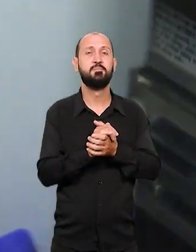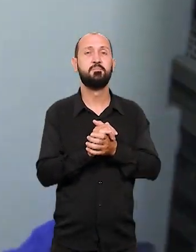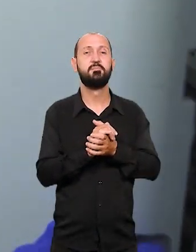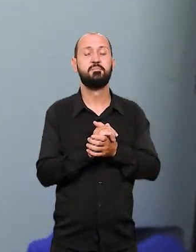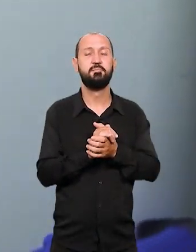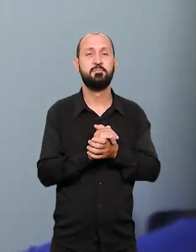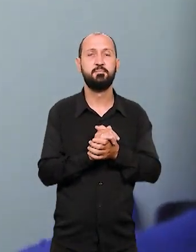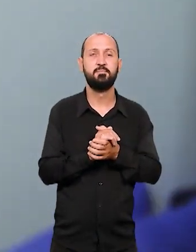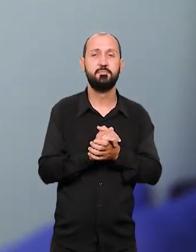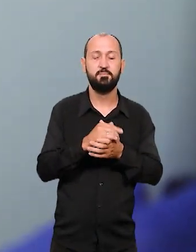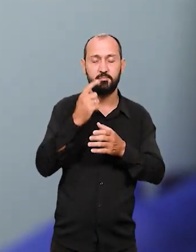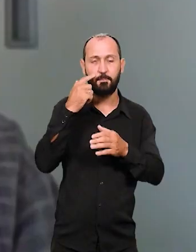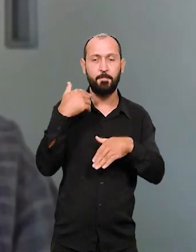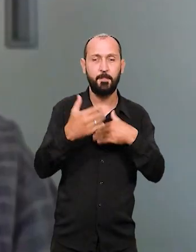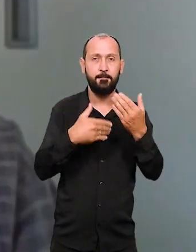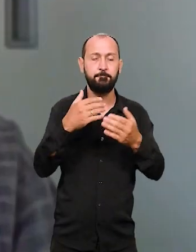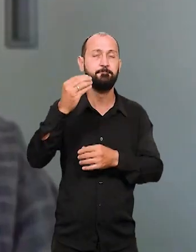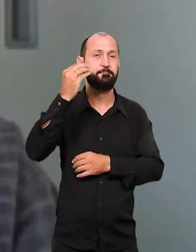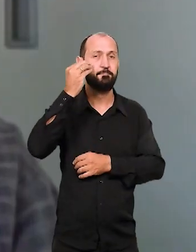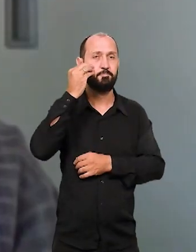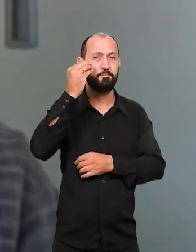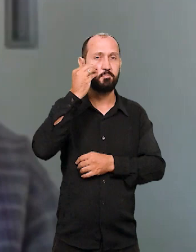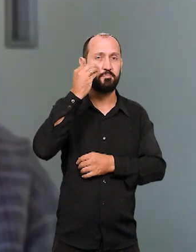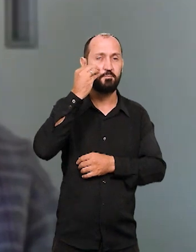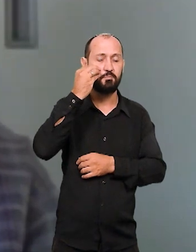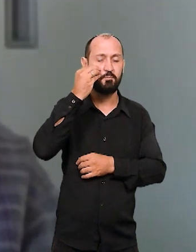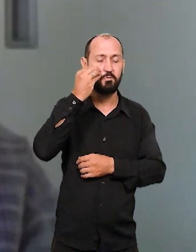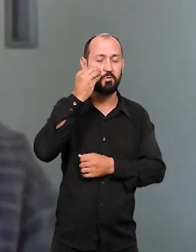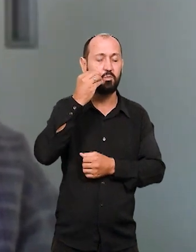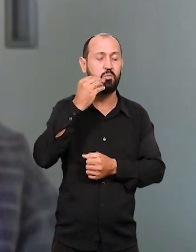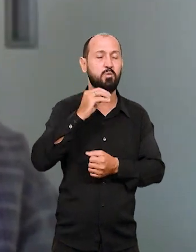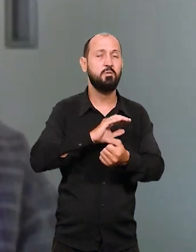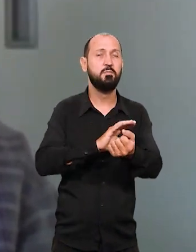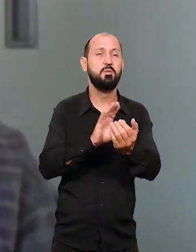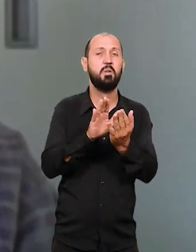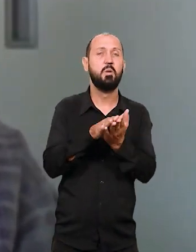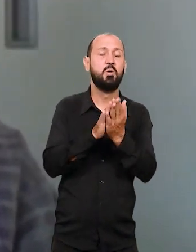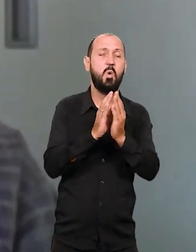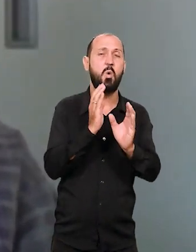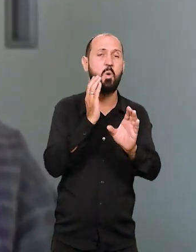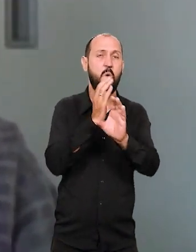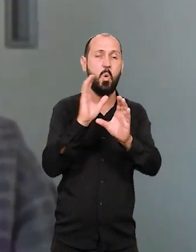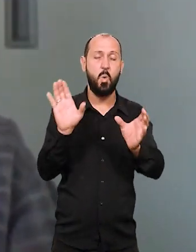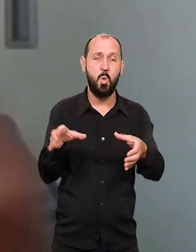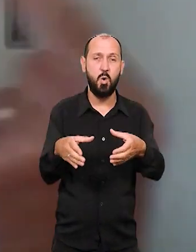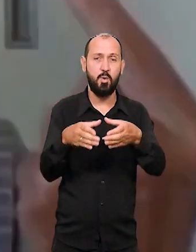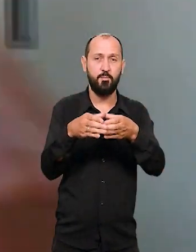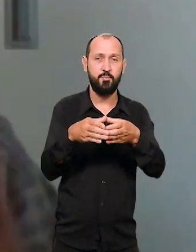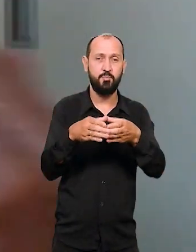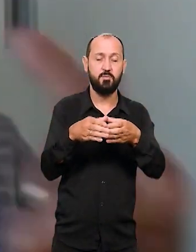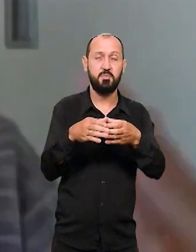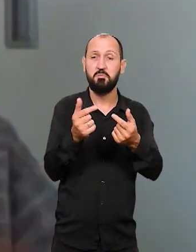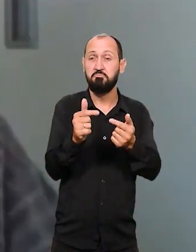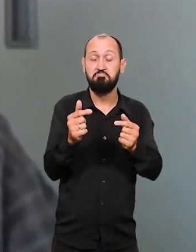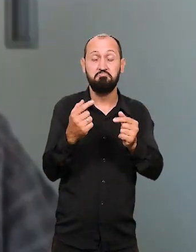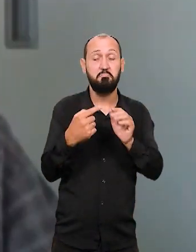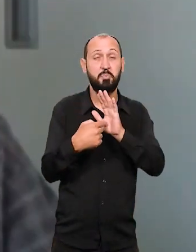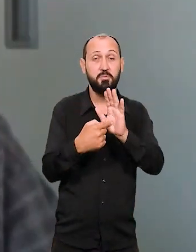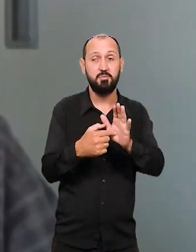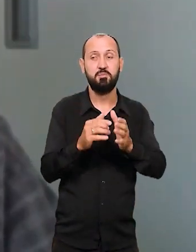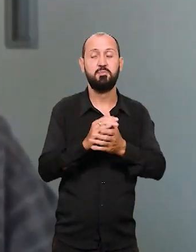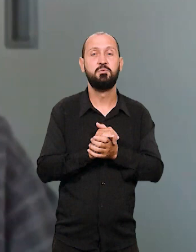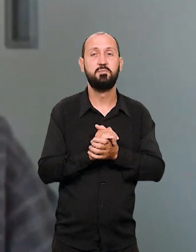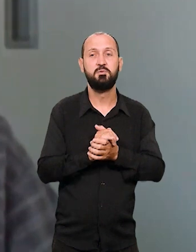Então, foi possível, com o desenvolvimento desses testes, principalmente os sorológicos, identificar esses grupos que